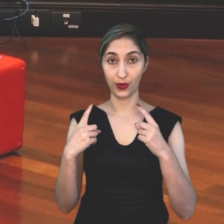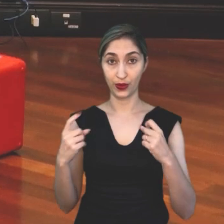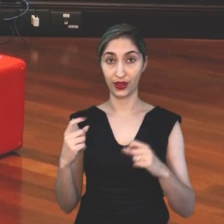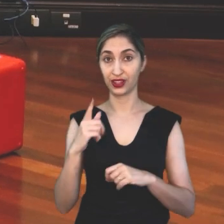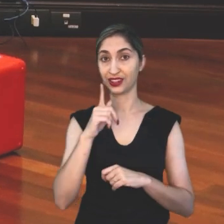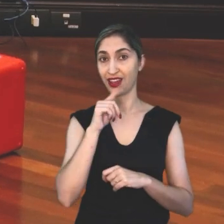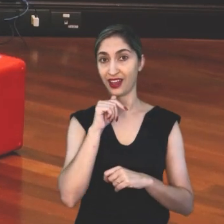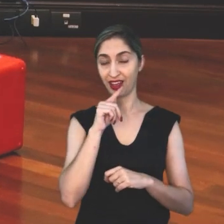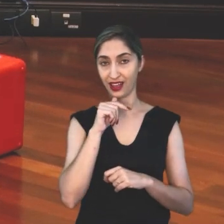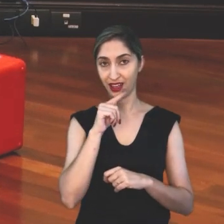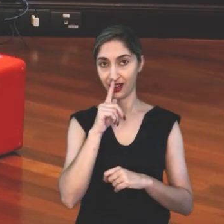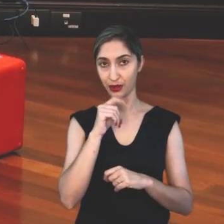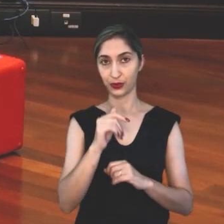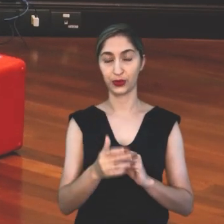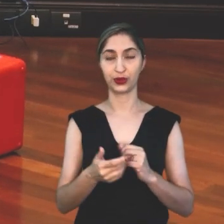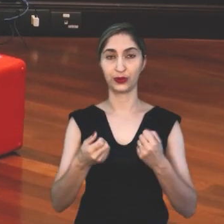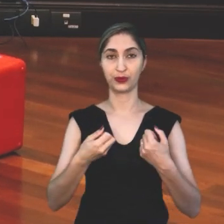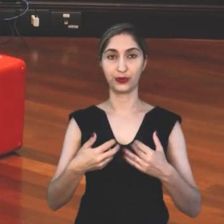o som